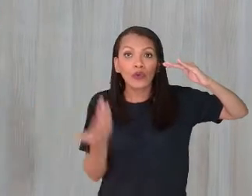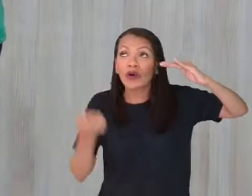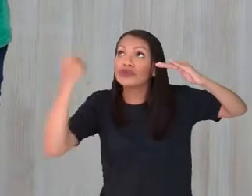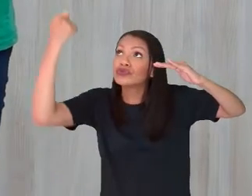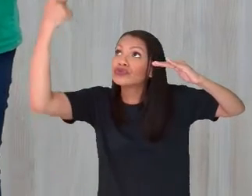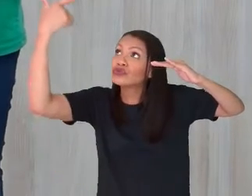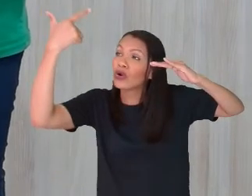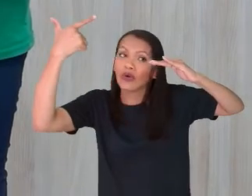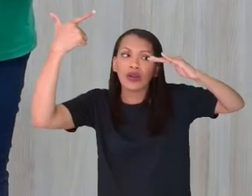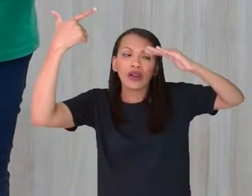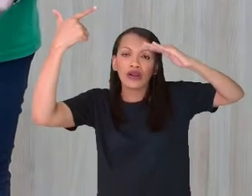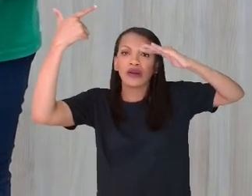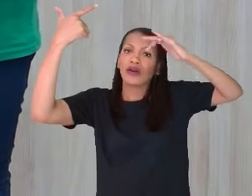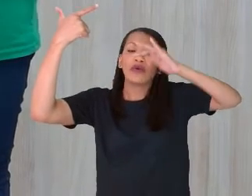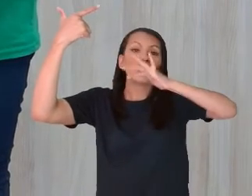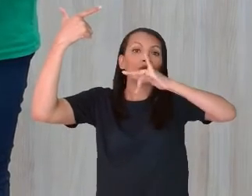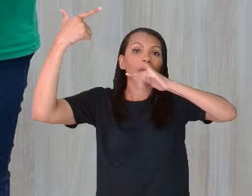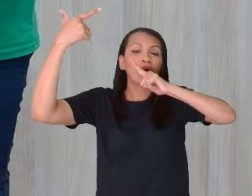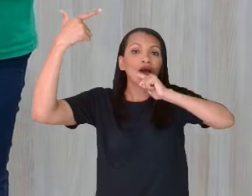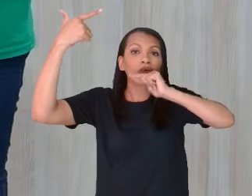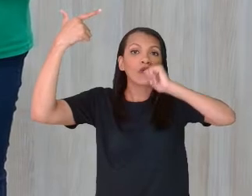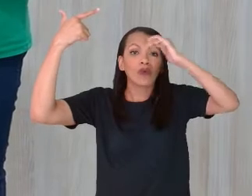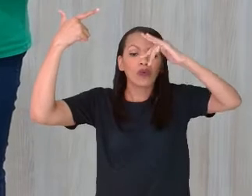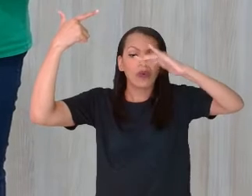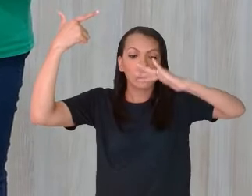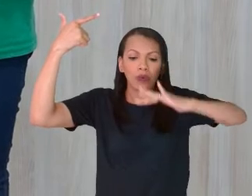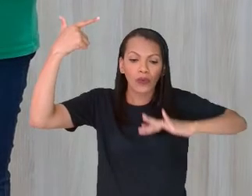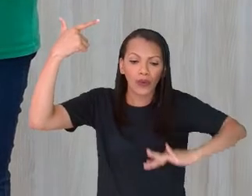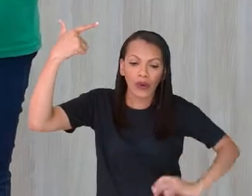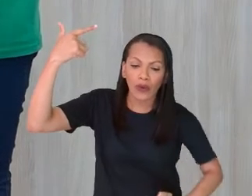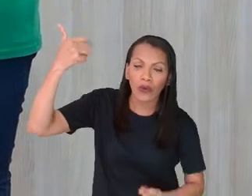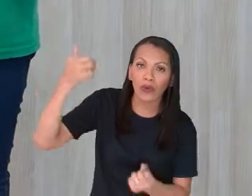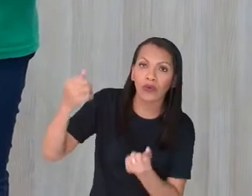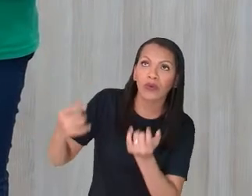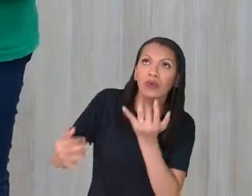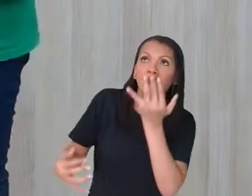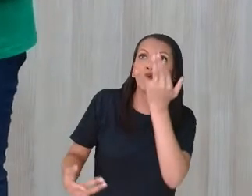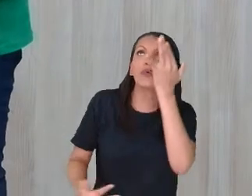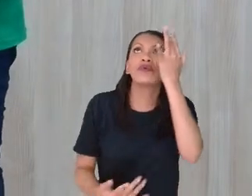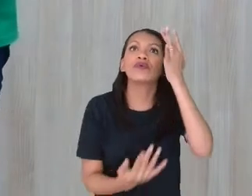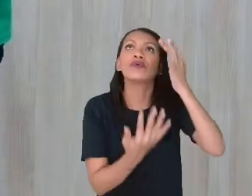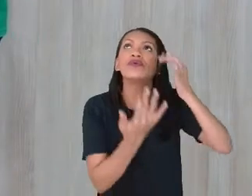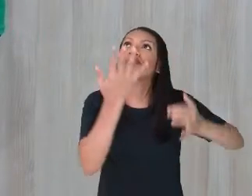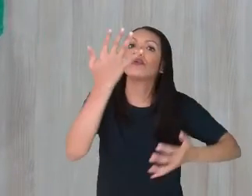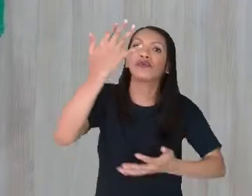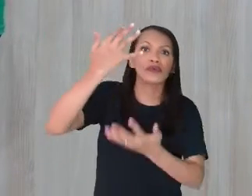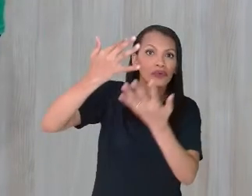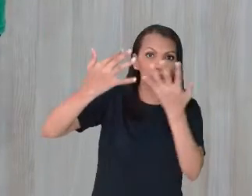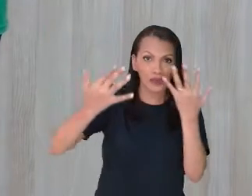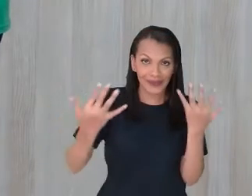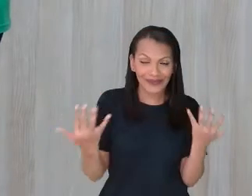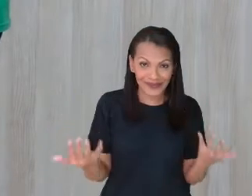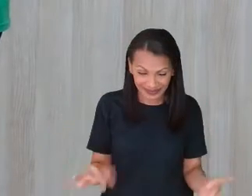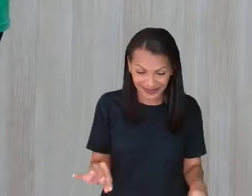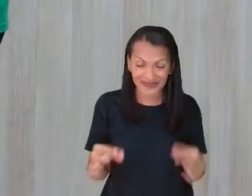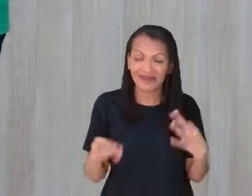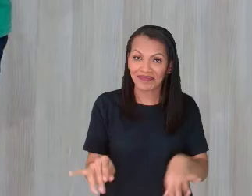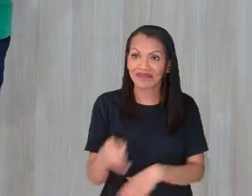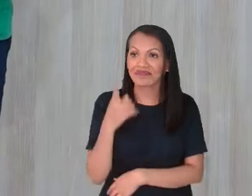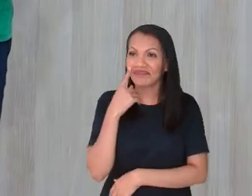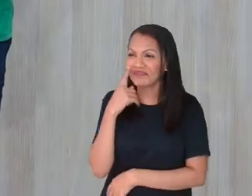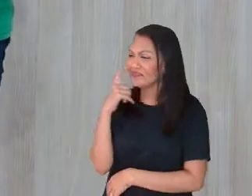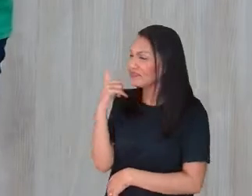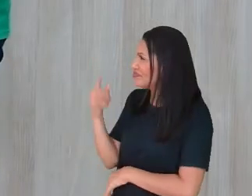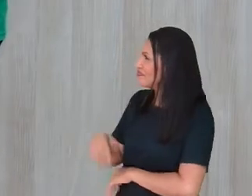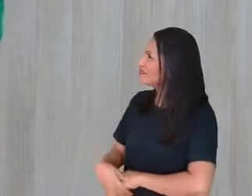intenso, com um calor muito forte, a gente logo aquela água da chuva vai evaporar e vai ficar lá apenas a parte sólida. Nesse exemplo que eu